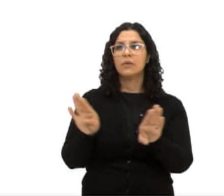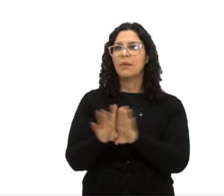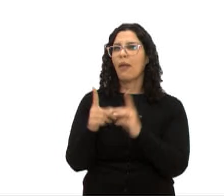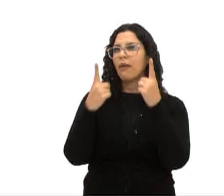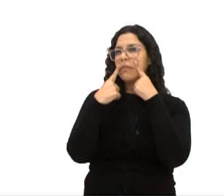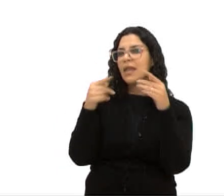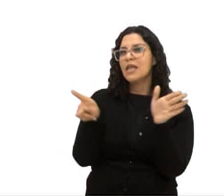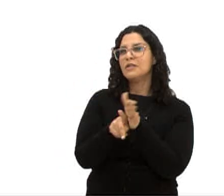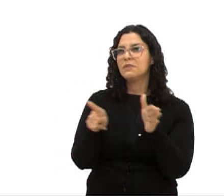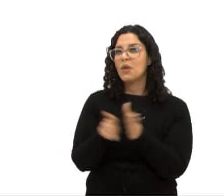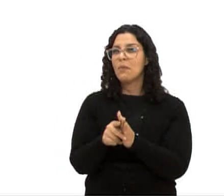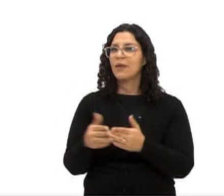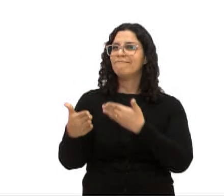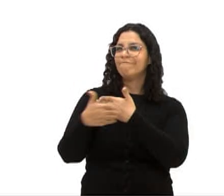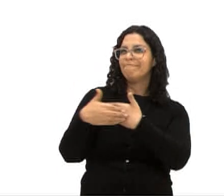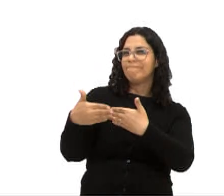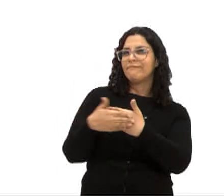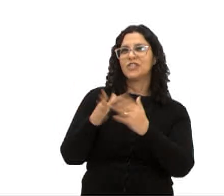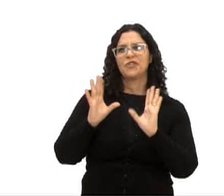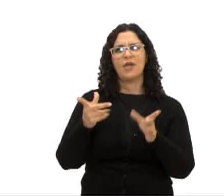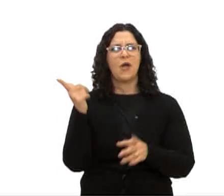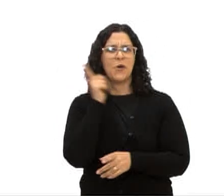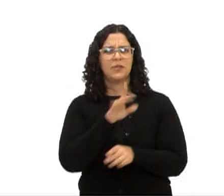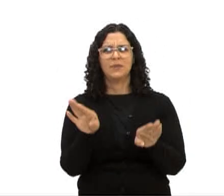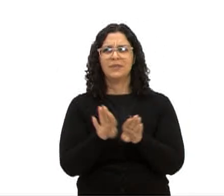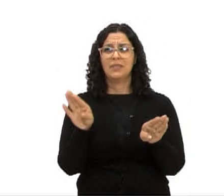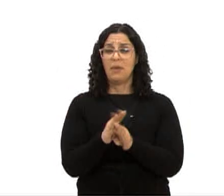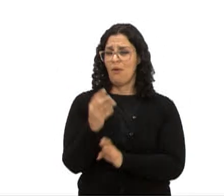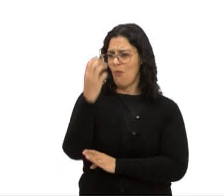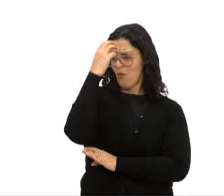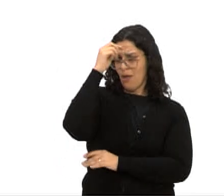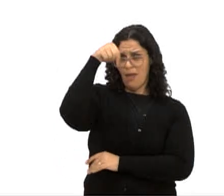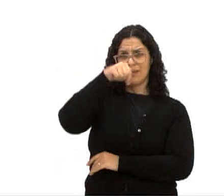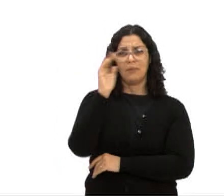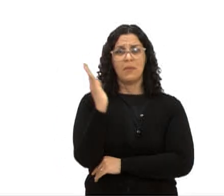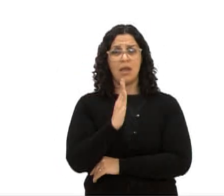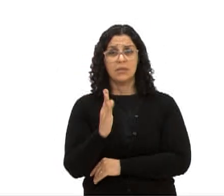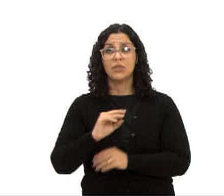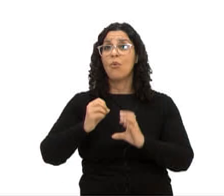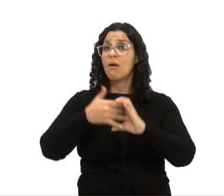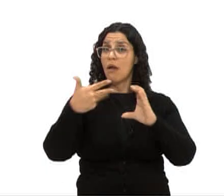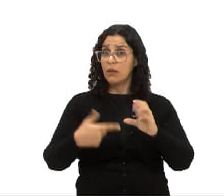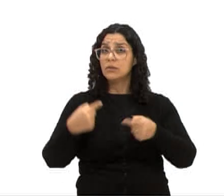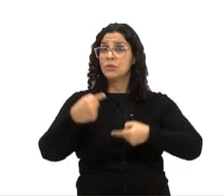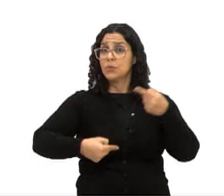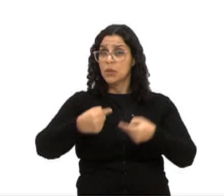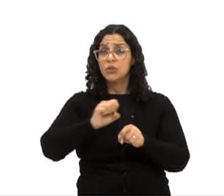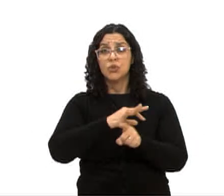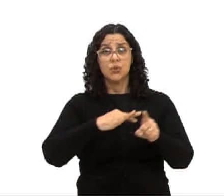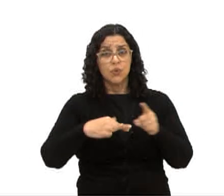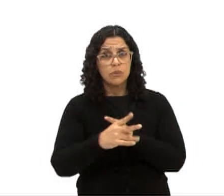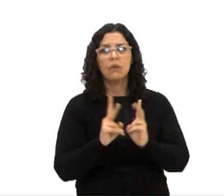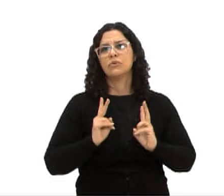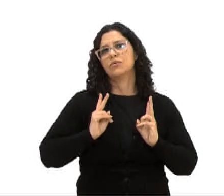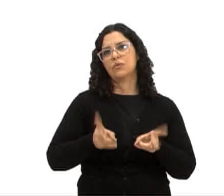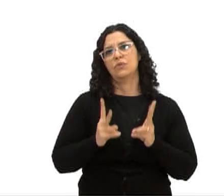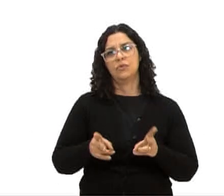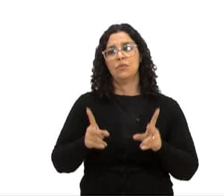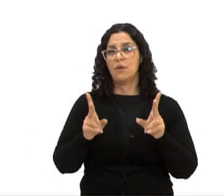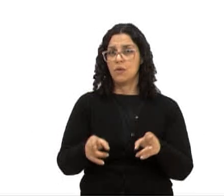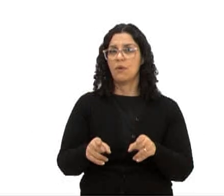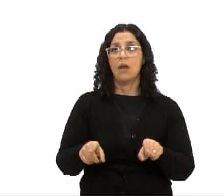manter os privilégios adquiridos desde a presença da corte na América, algumas características políticas e sociais